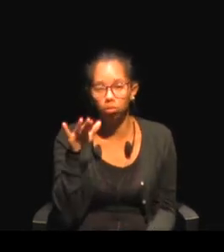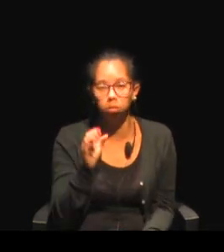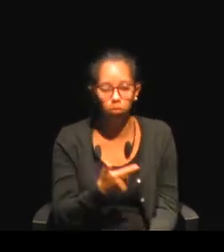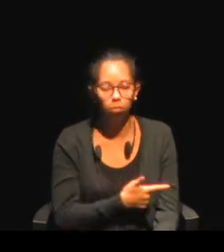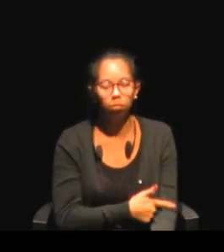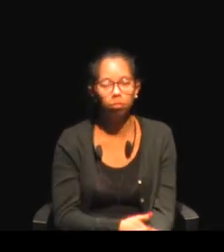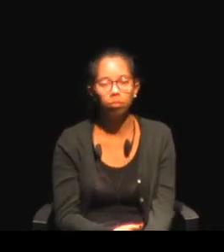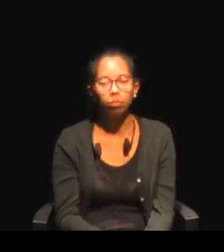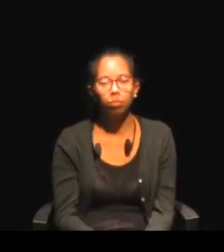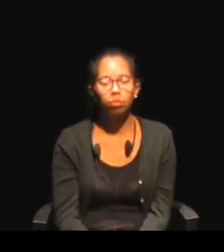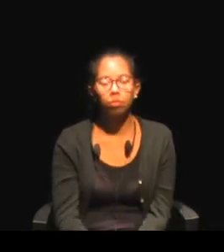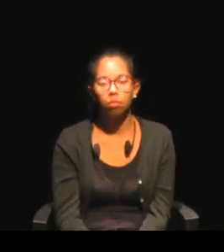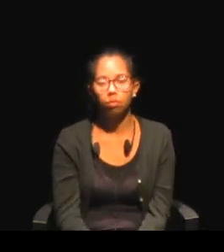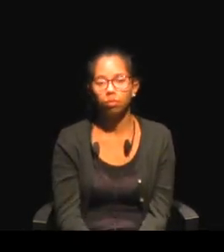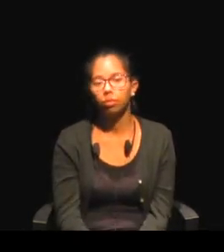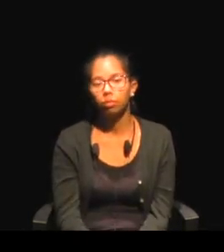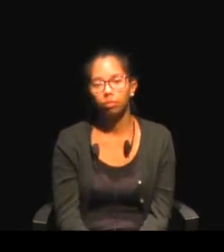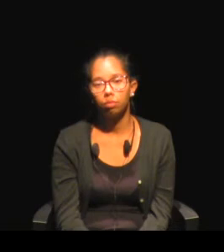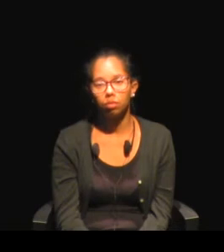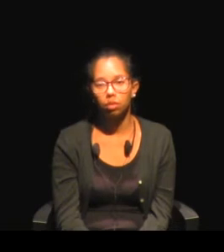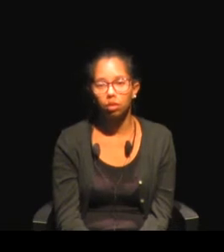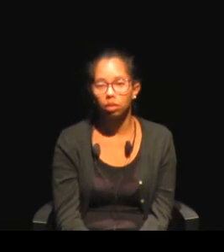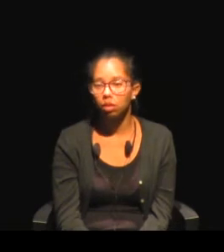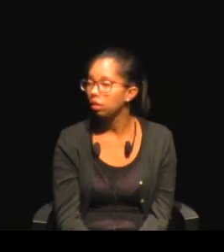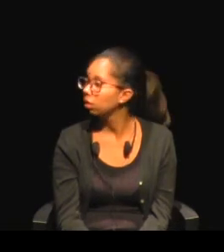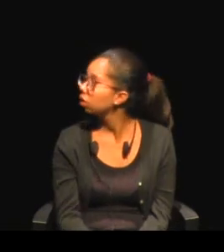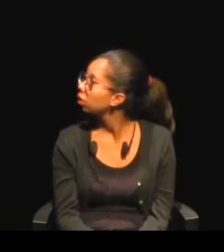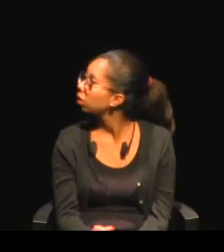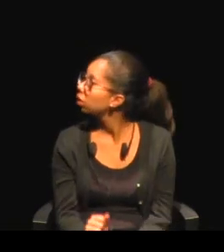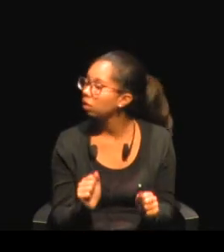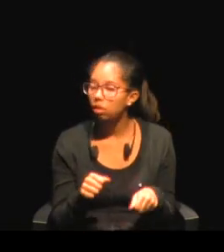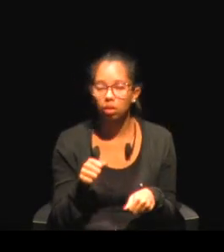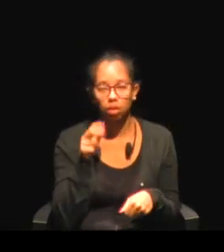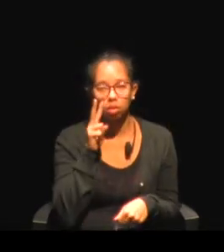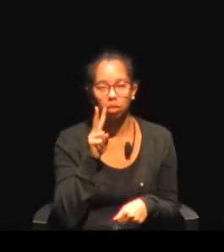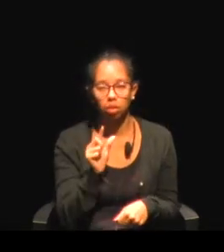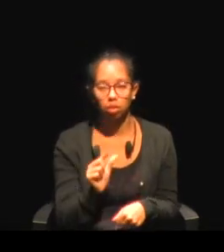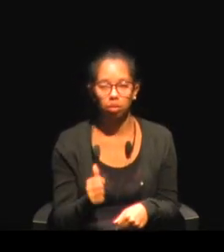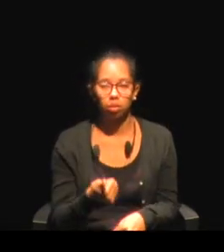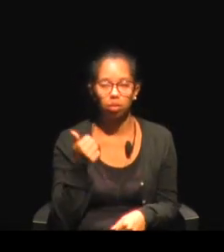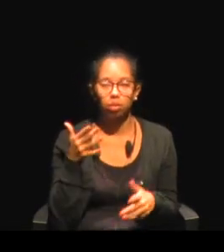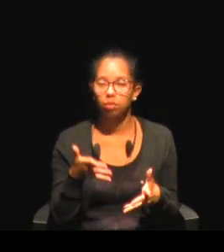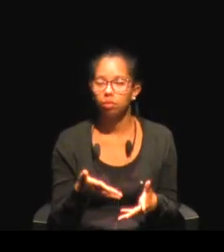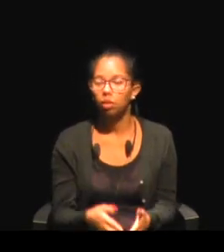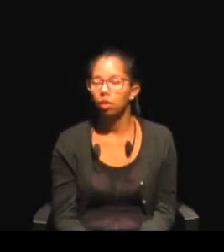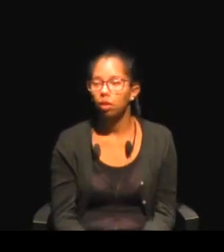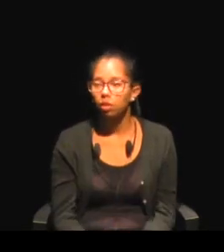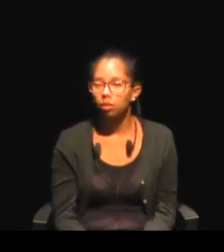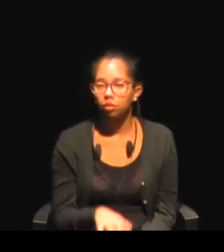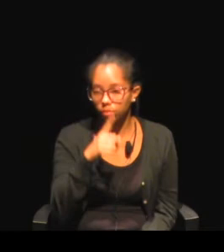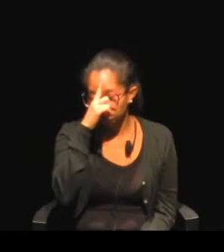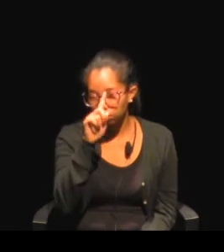temporárias, arte, educação e tudo isso que o museu deve ter. Acho que na frente dá para ver um pouco melhor. A ideia